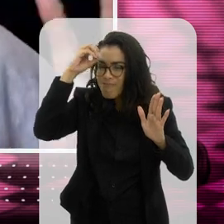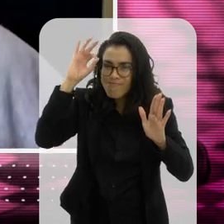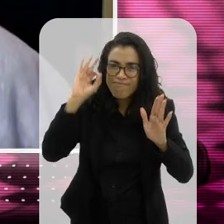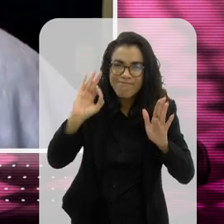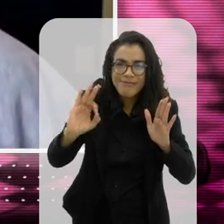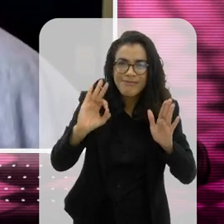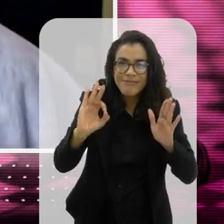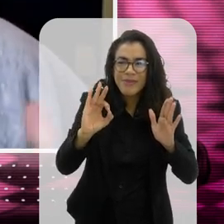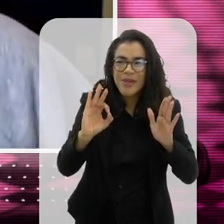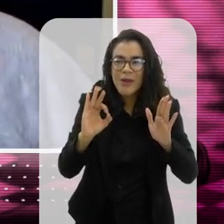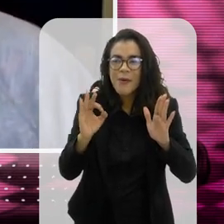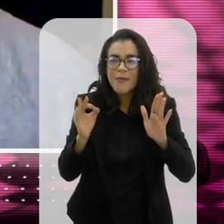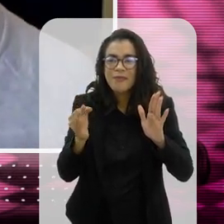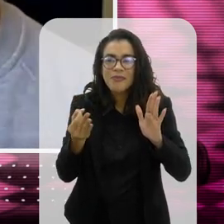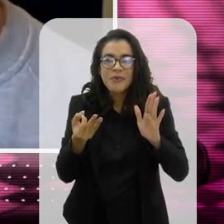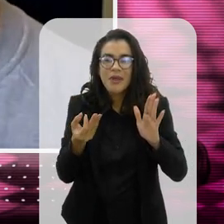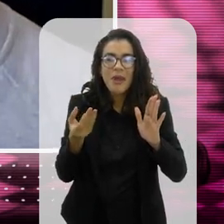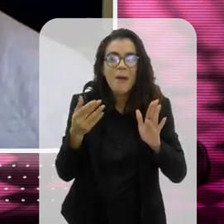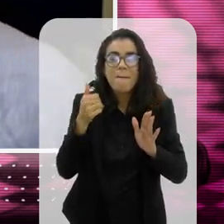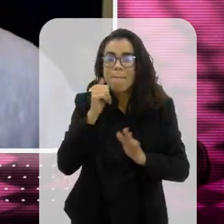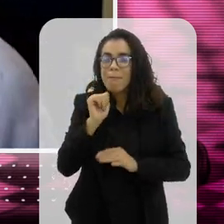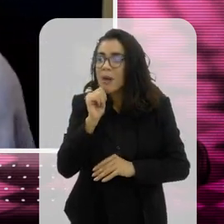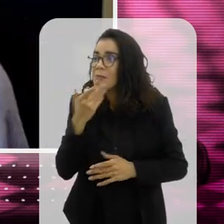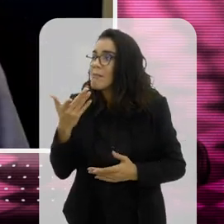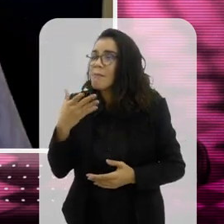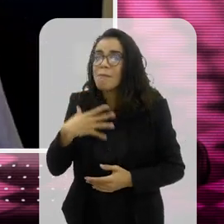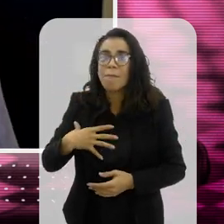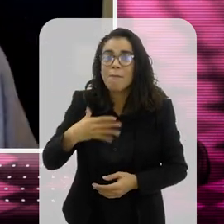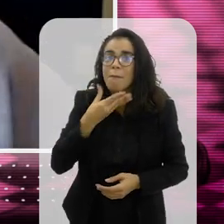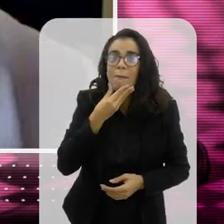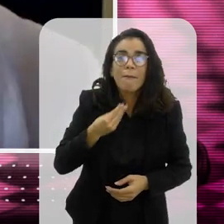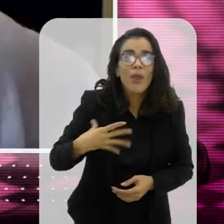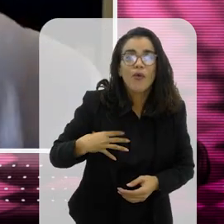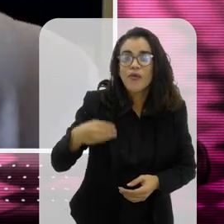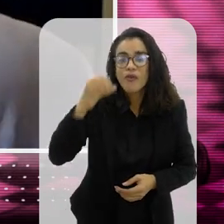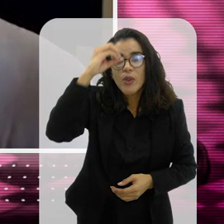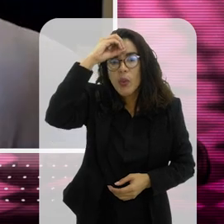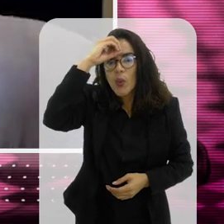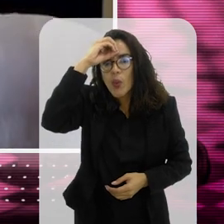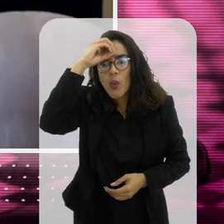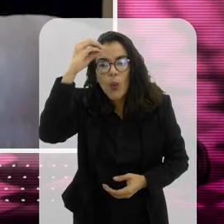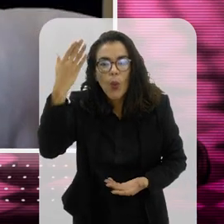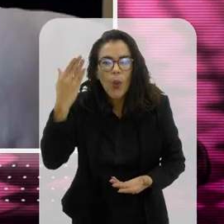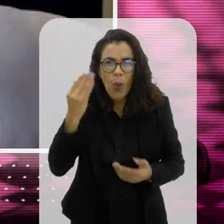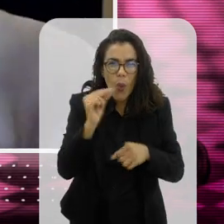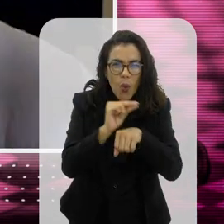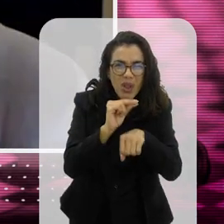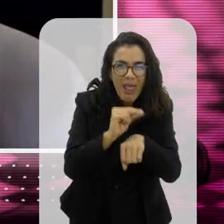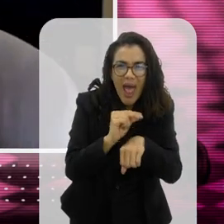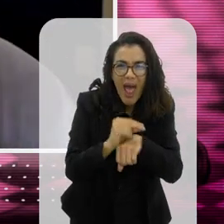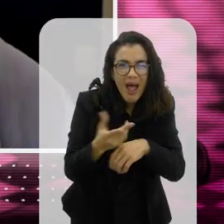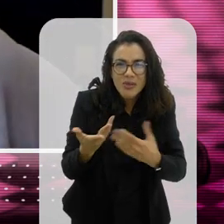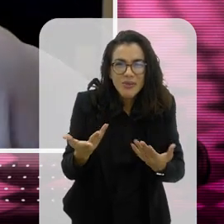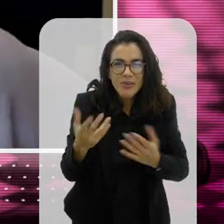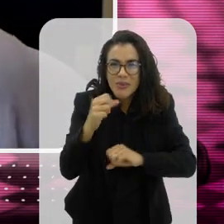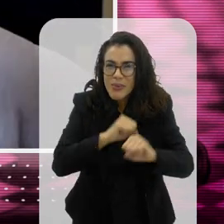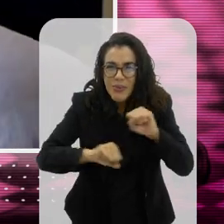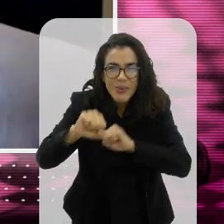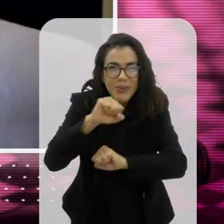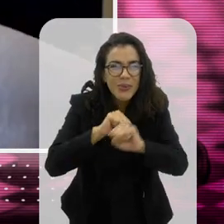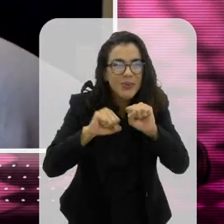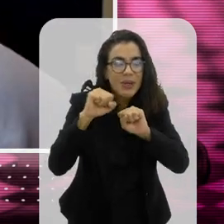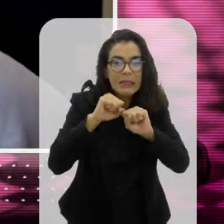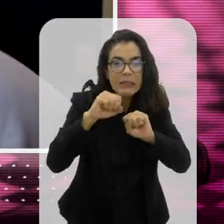assim, né? Tipo, a gente teve pessoas que nos relataram, mães que falaram, mas meu filho não, nem entendi o que que era, quase assim, trabalho de cuidado, né? O que que é